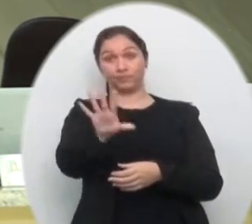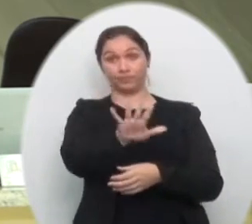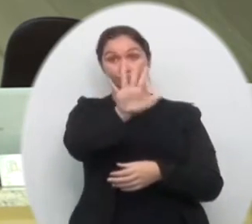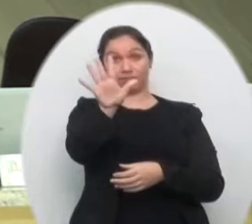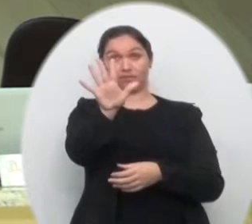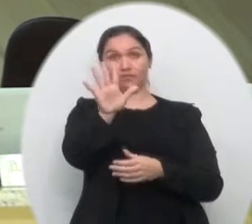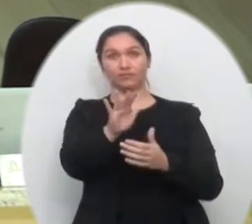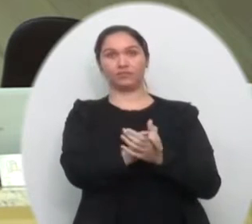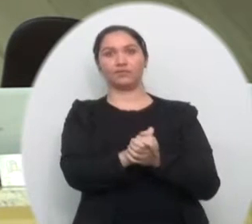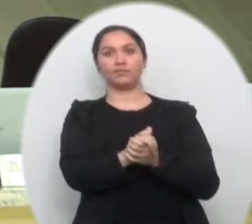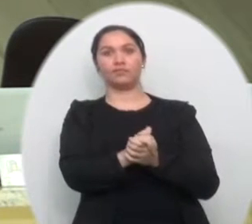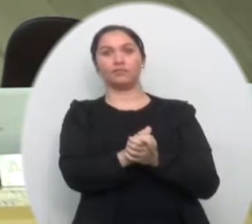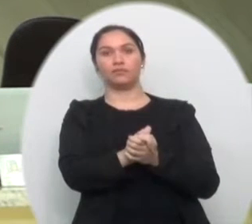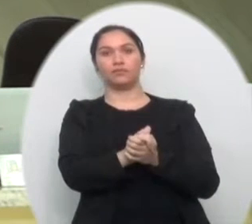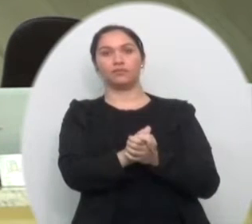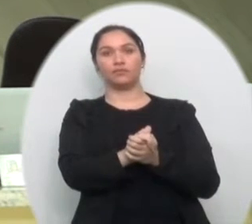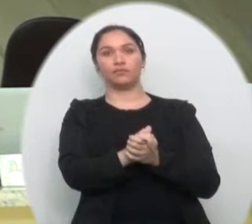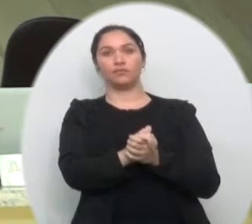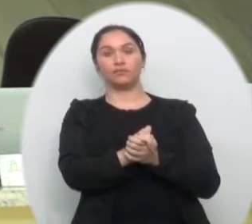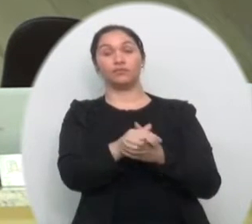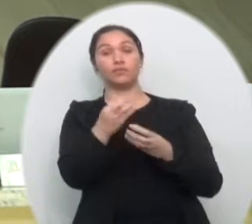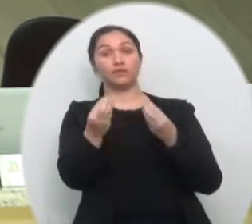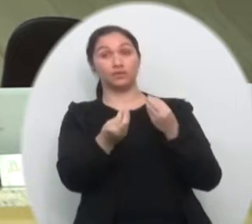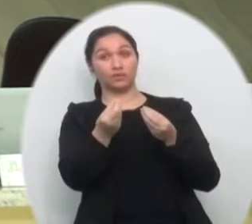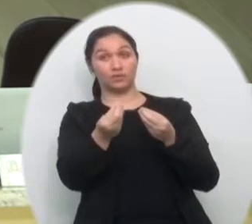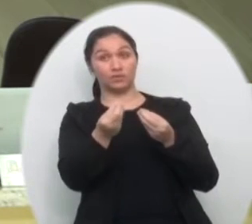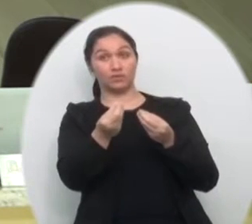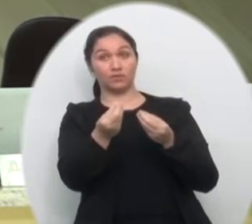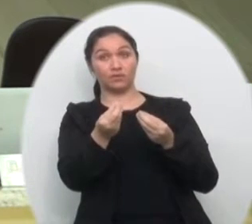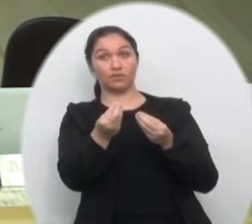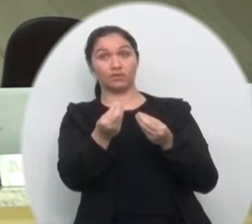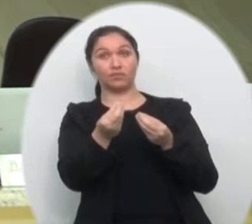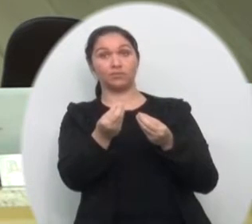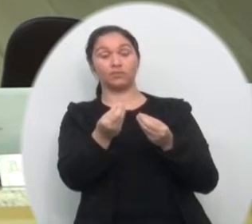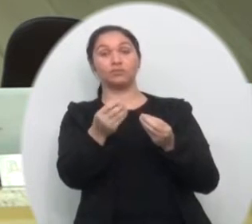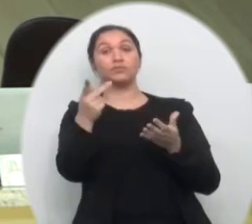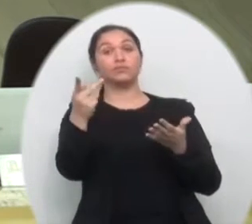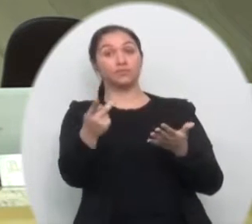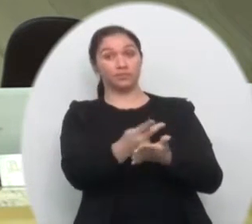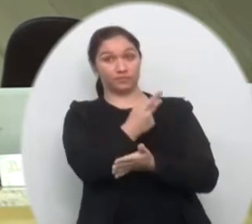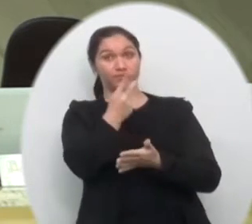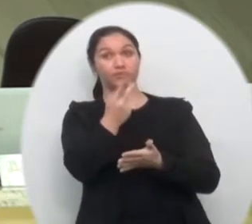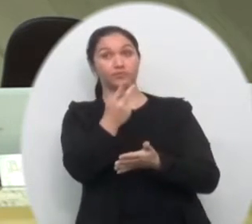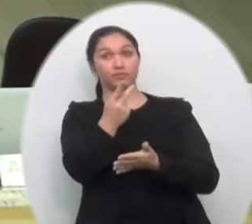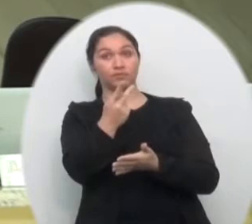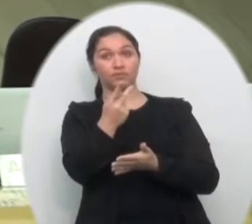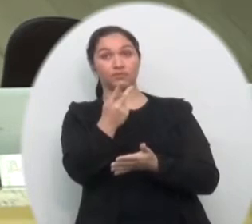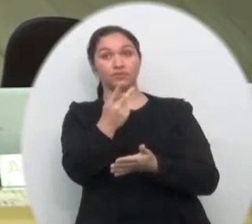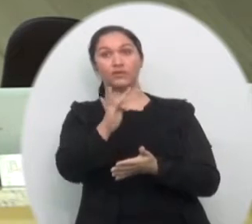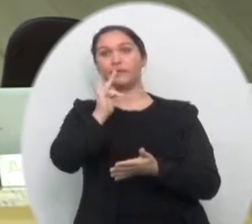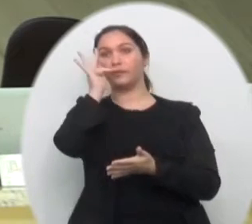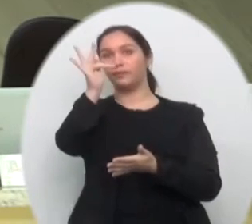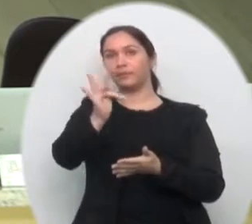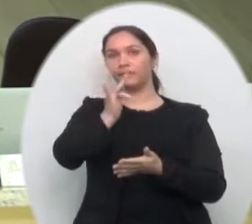uma toalha que é exposta no varal de roupa. As flores, como fica. Próxima.